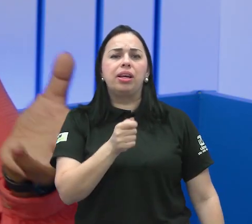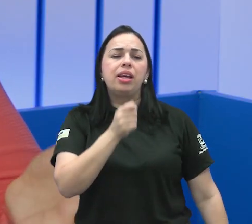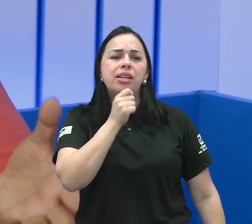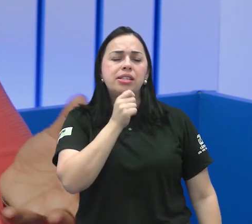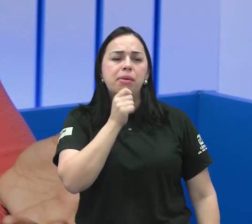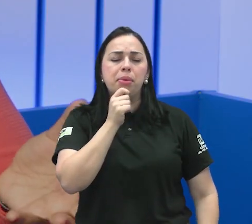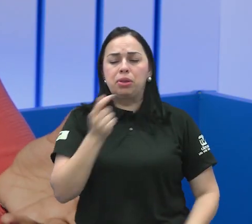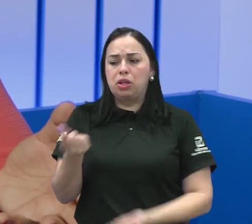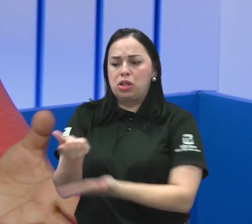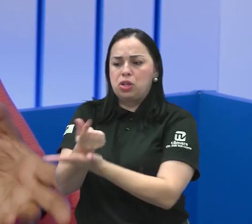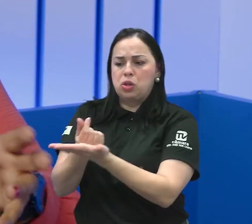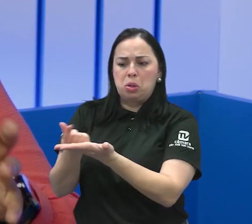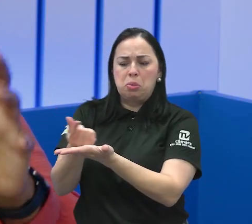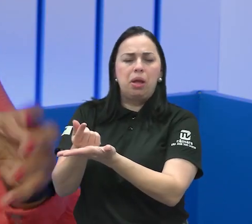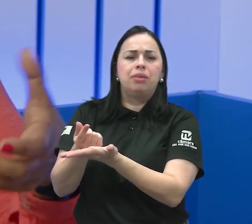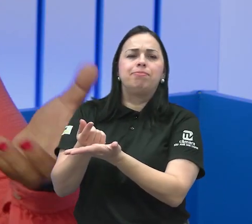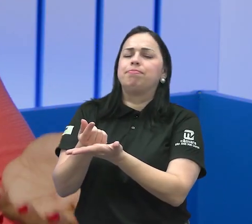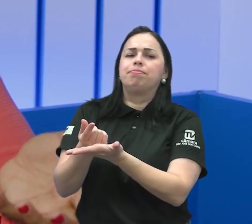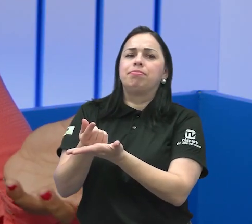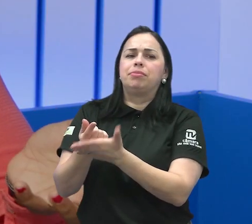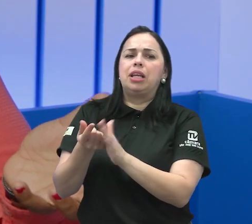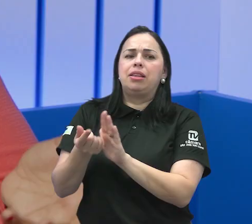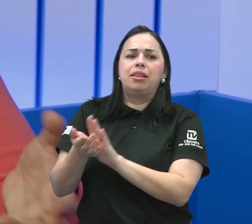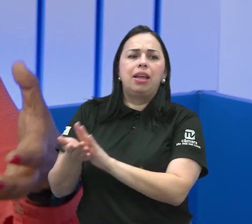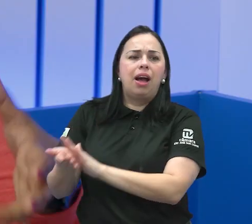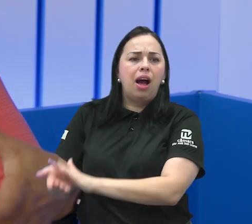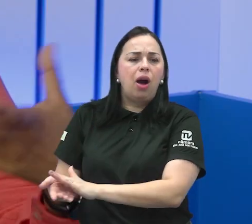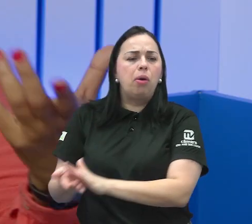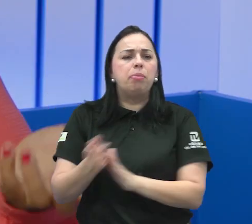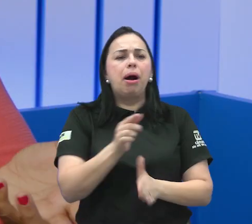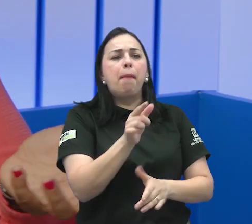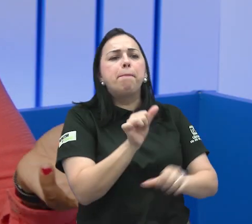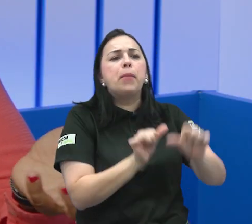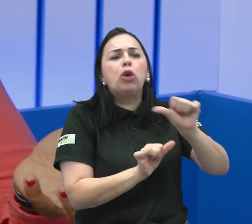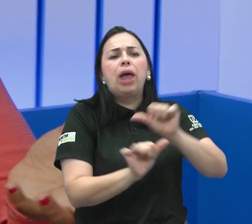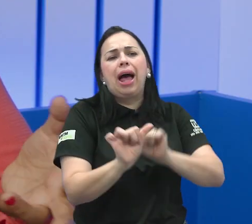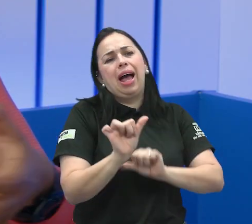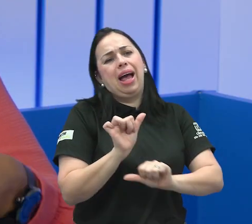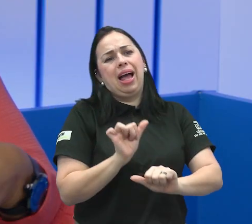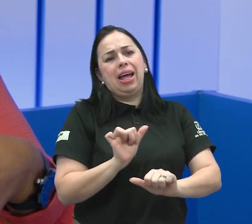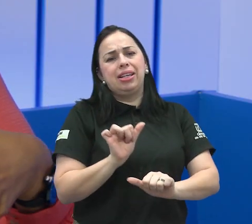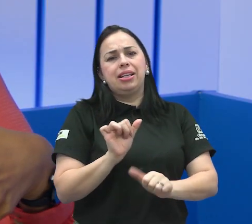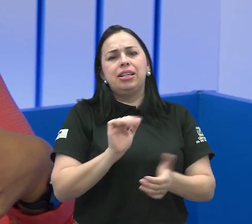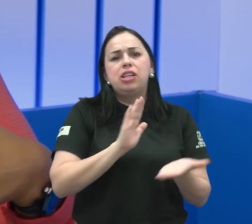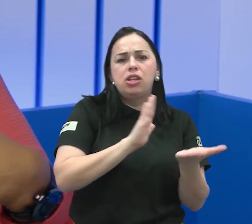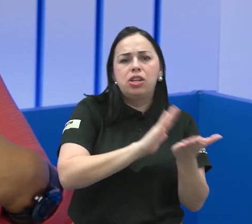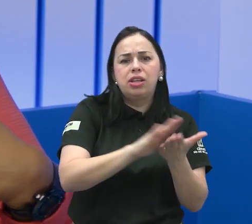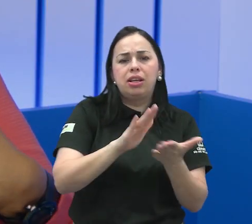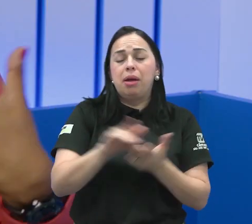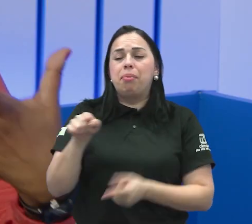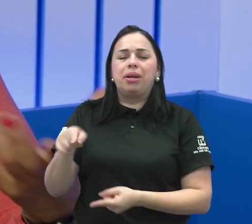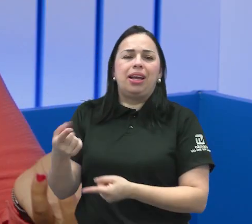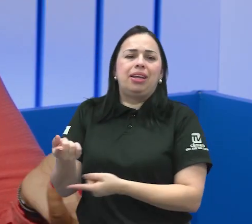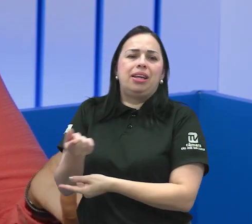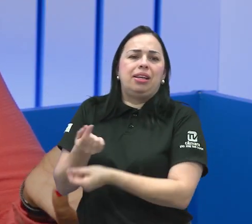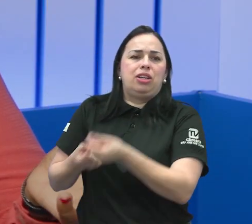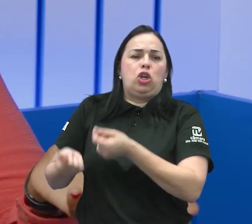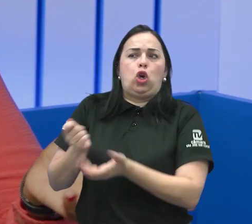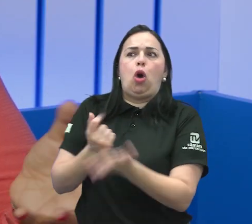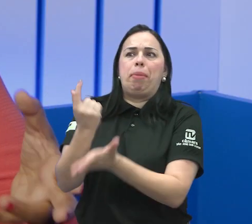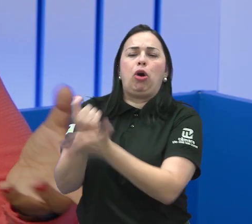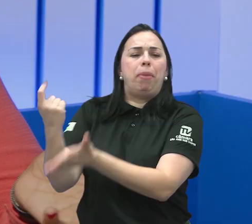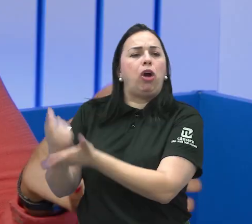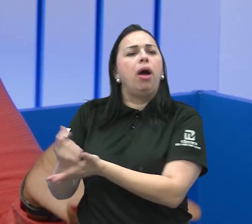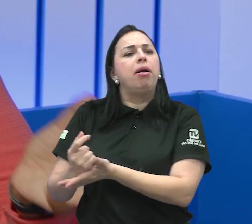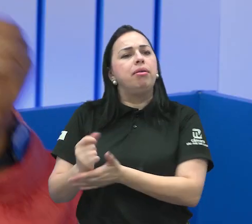de superação do capitalismo ou superação de uma ordem de consumo que destrói a natureza,